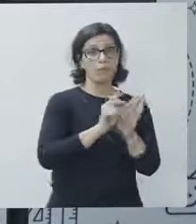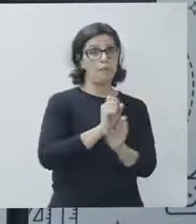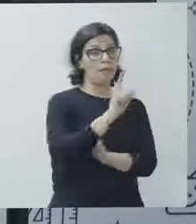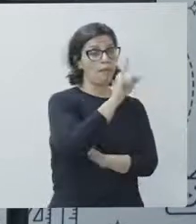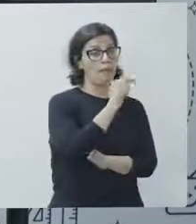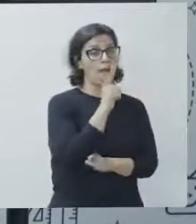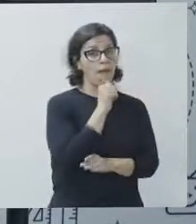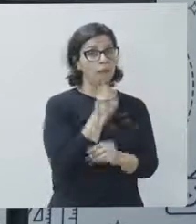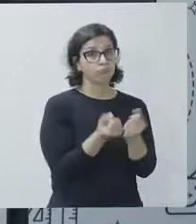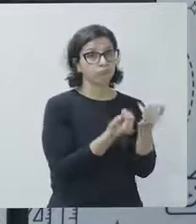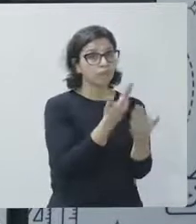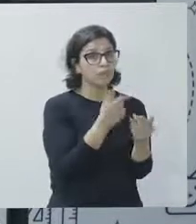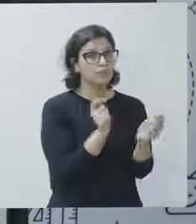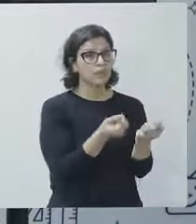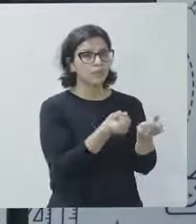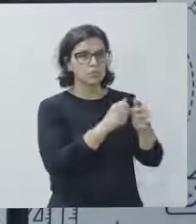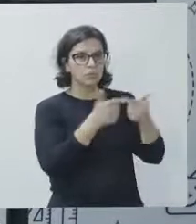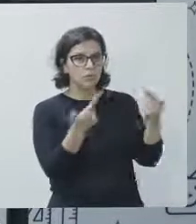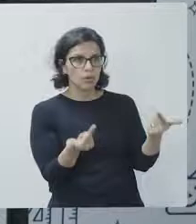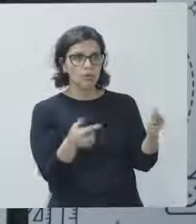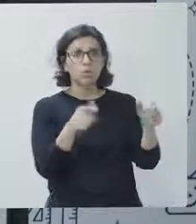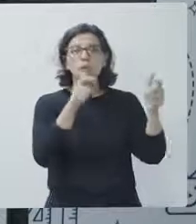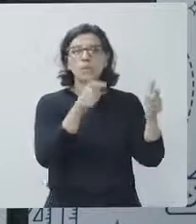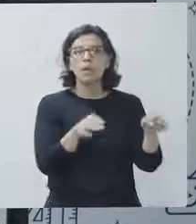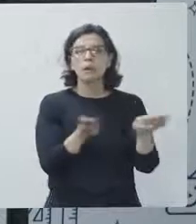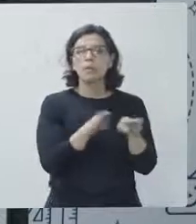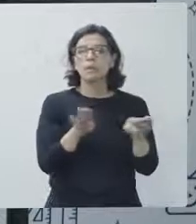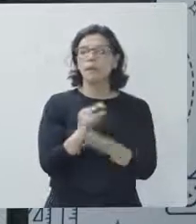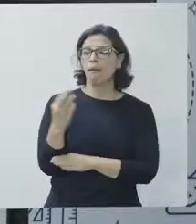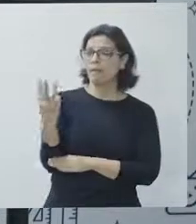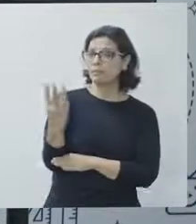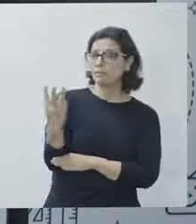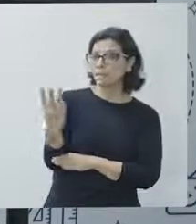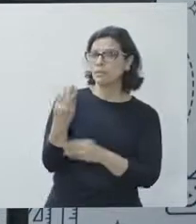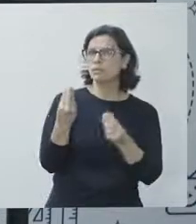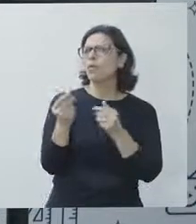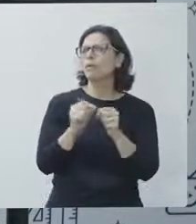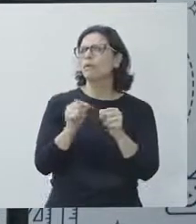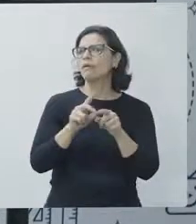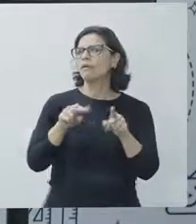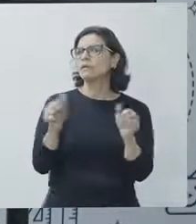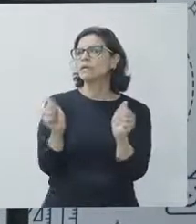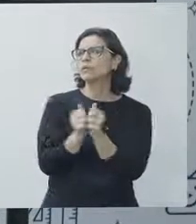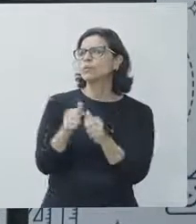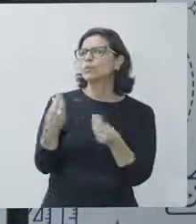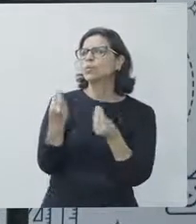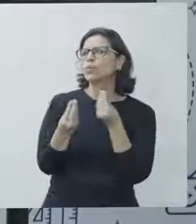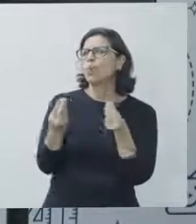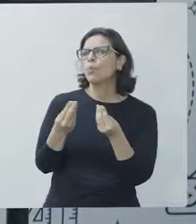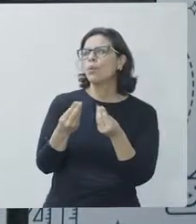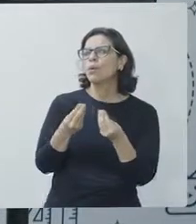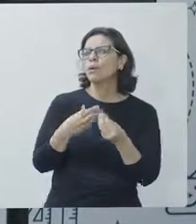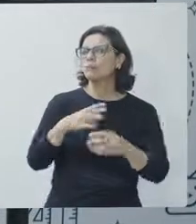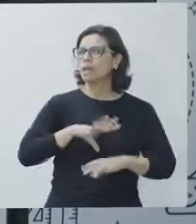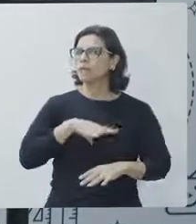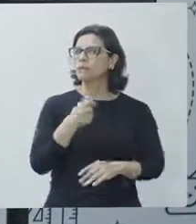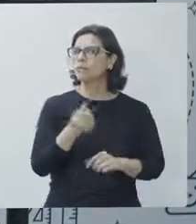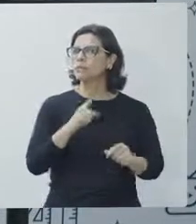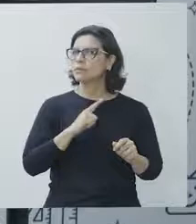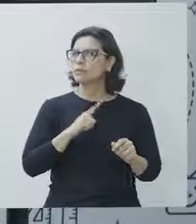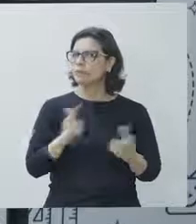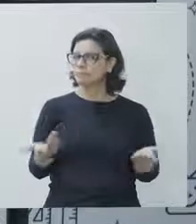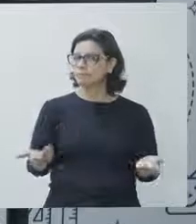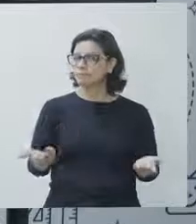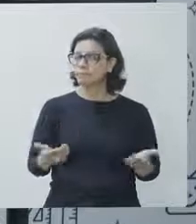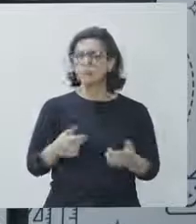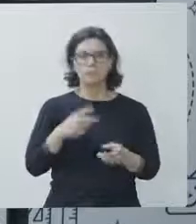você faria nesse lugar, né, dessas bruxas, se você estivesse junto com elas, qual seria a sua atitude? Mas